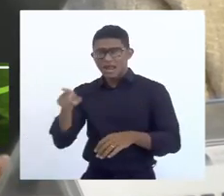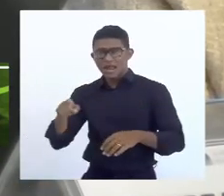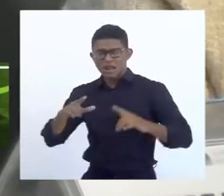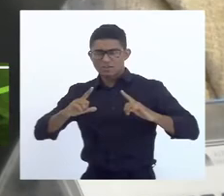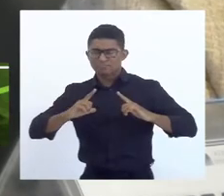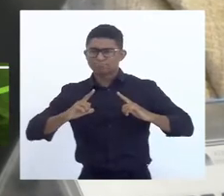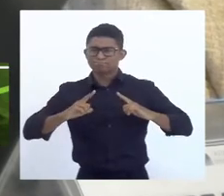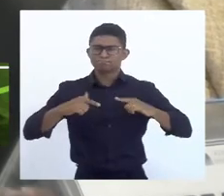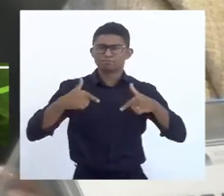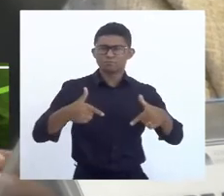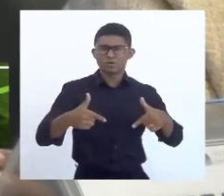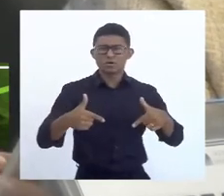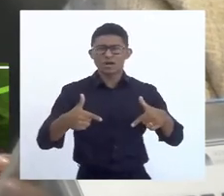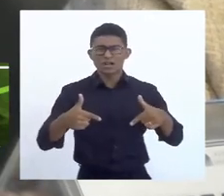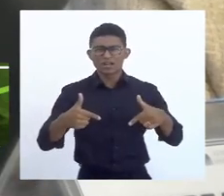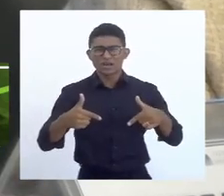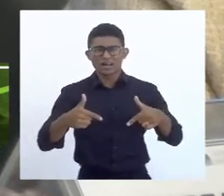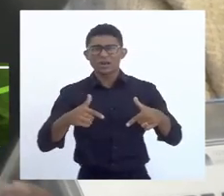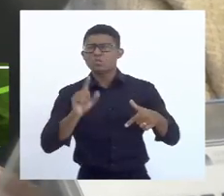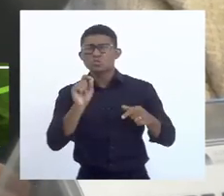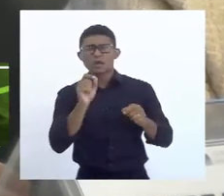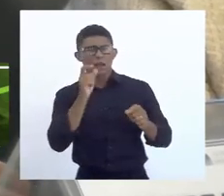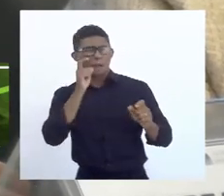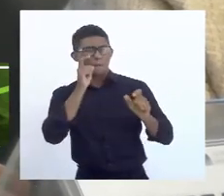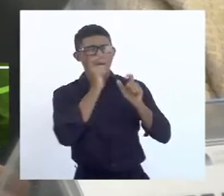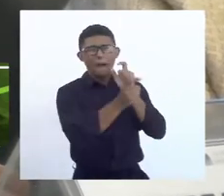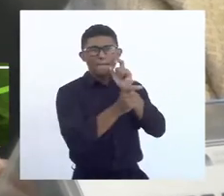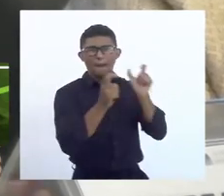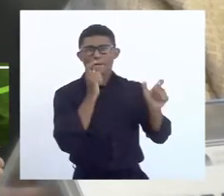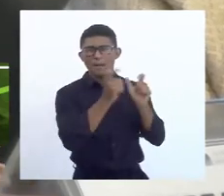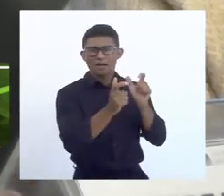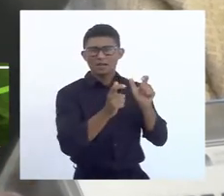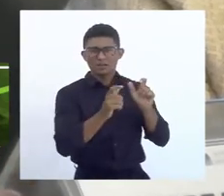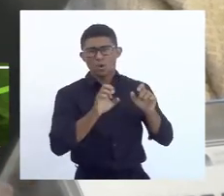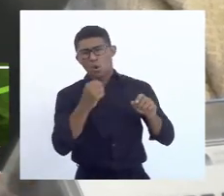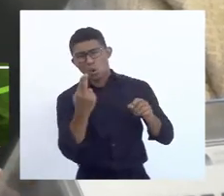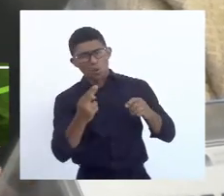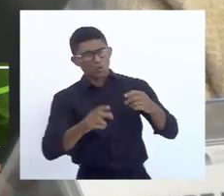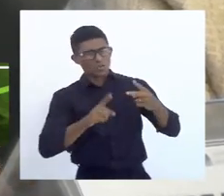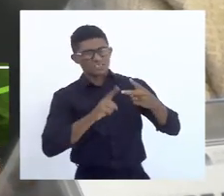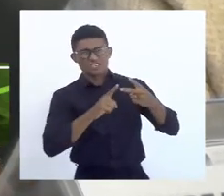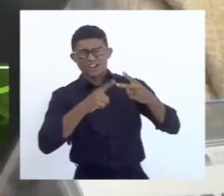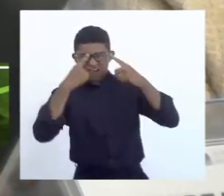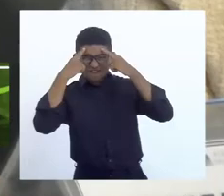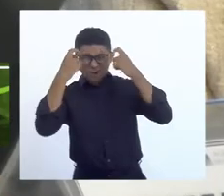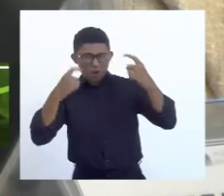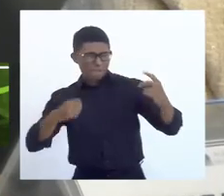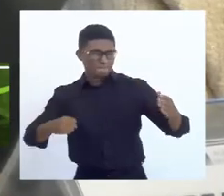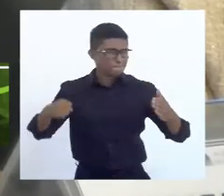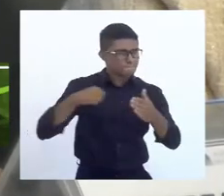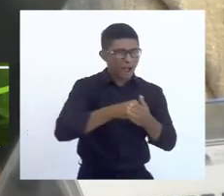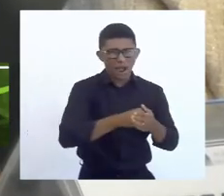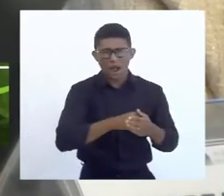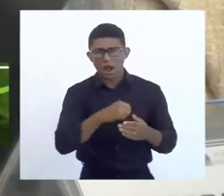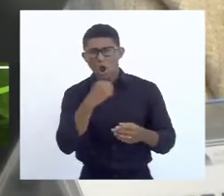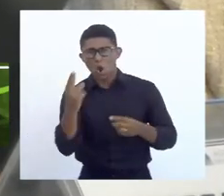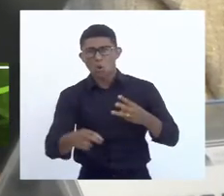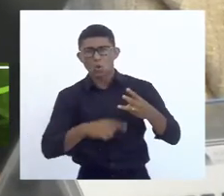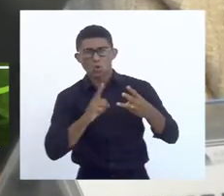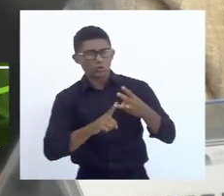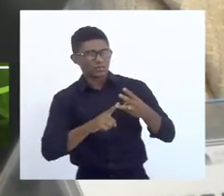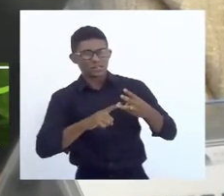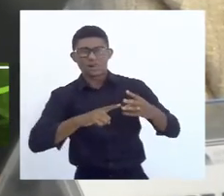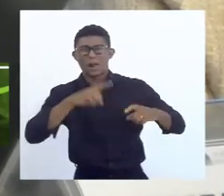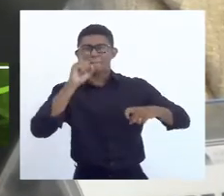apenas expressas nos xingamentos, nas agressões físicas, nas tentativas de